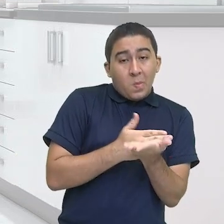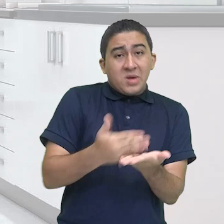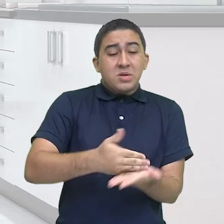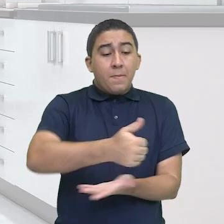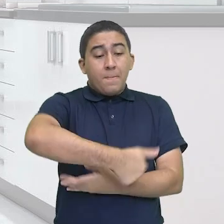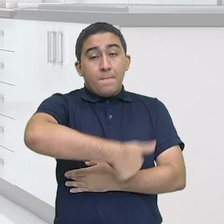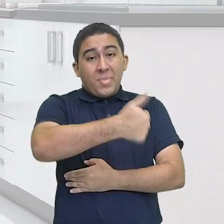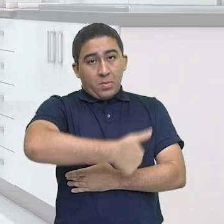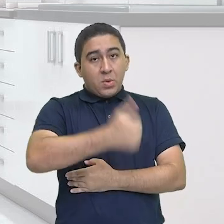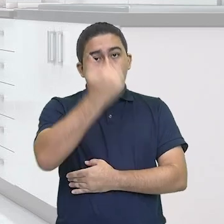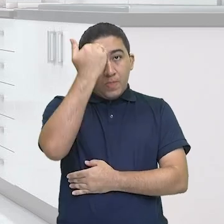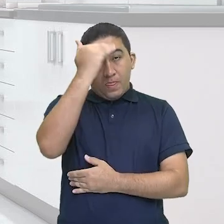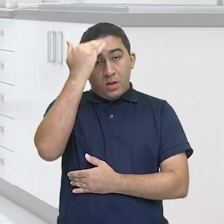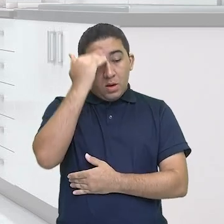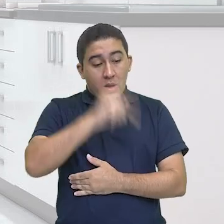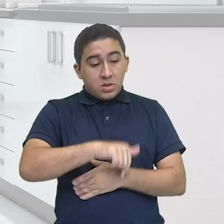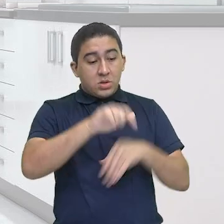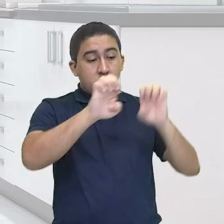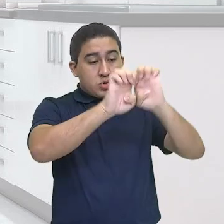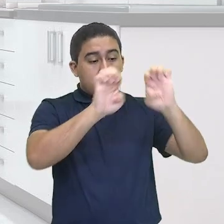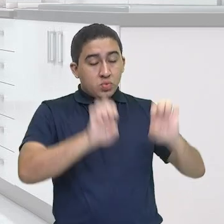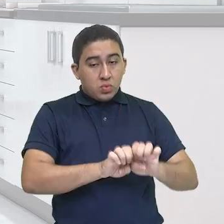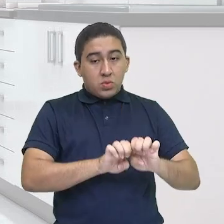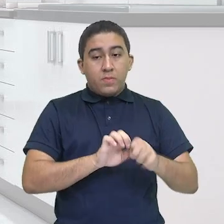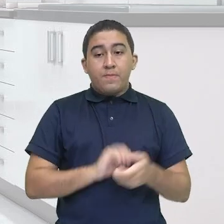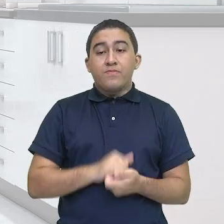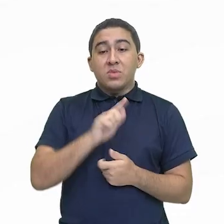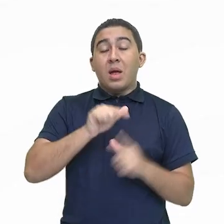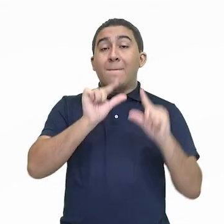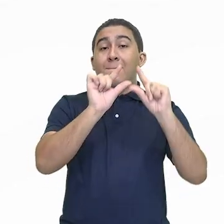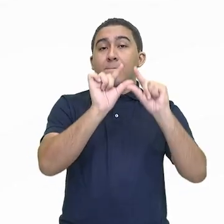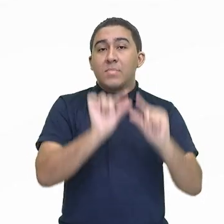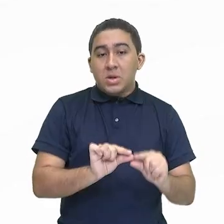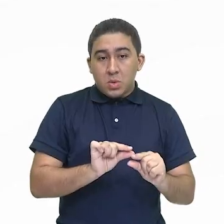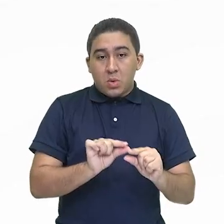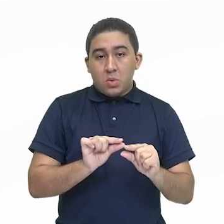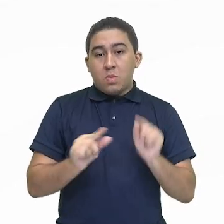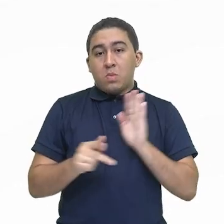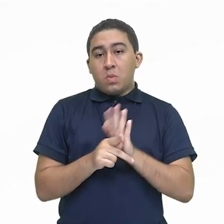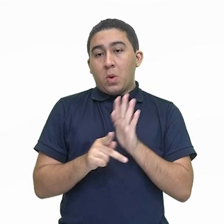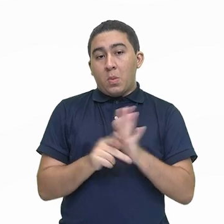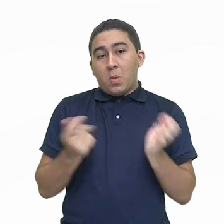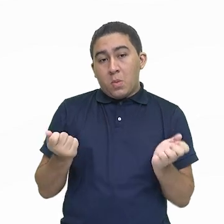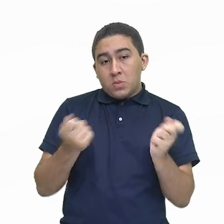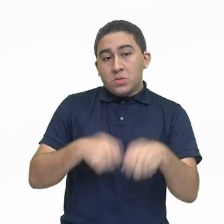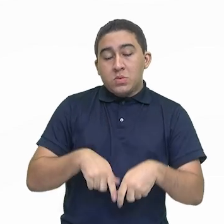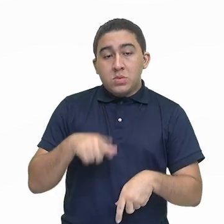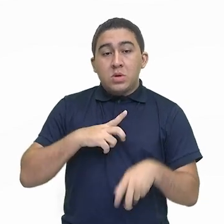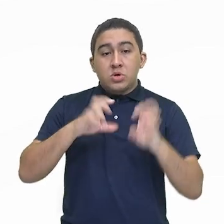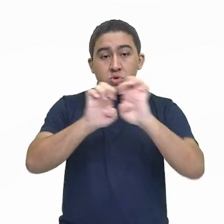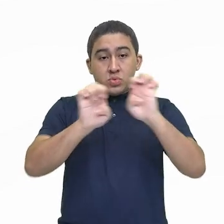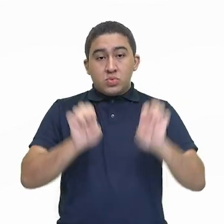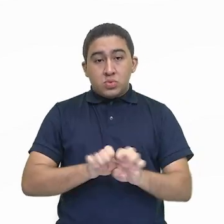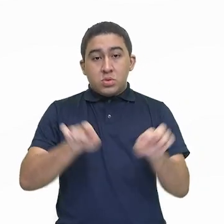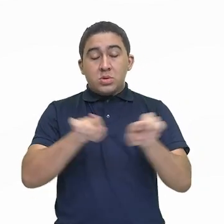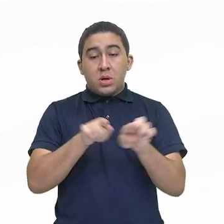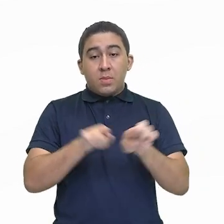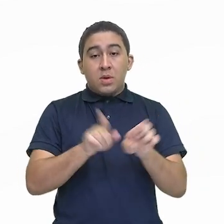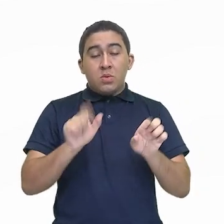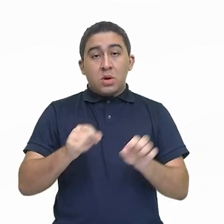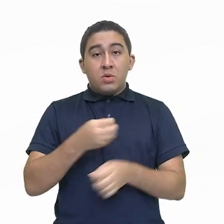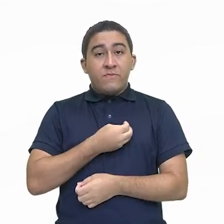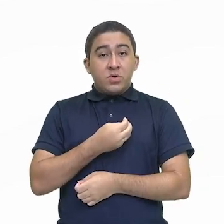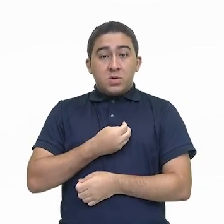da célula. A célula é a menor unidade funcional, estrutural e funcional dos